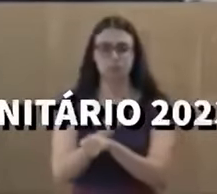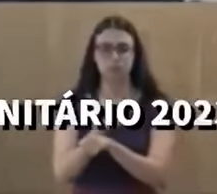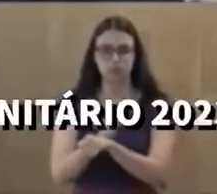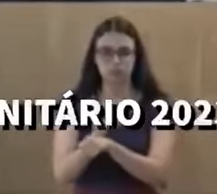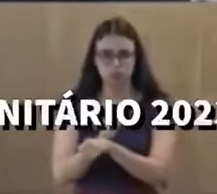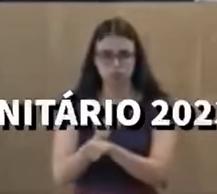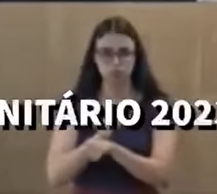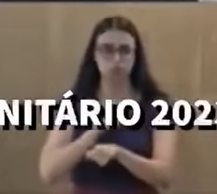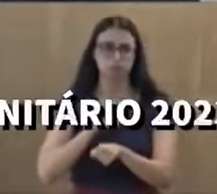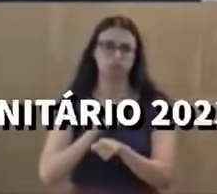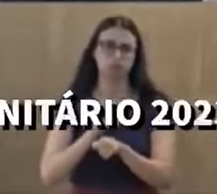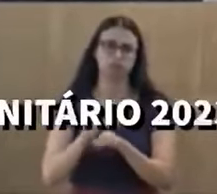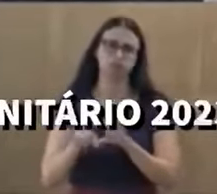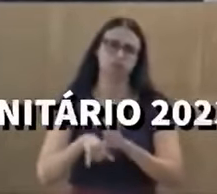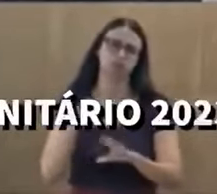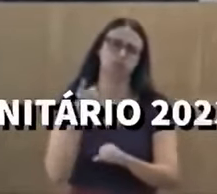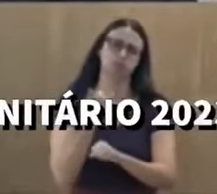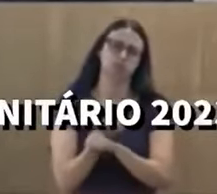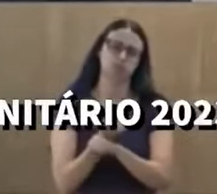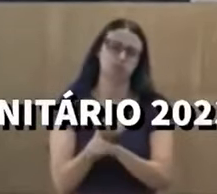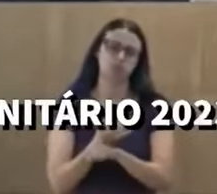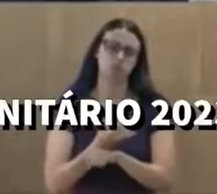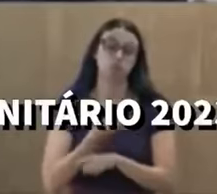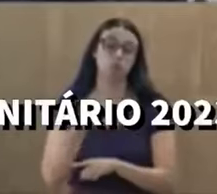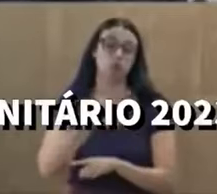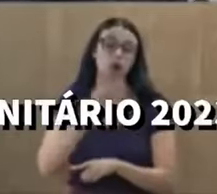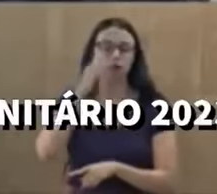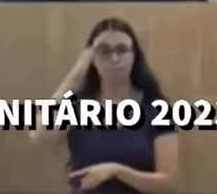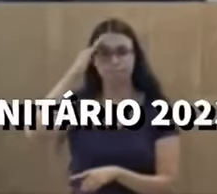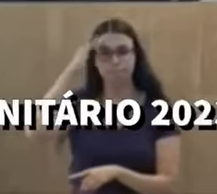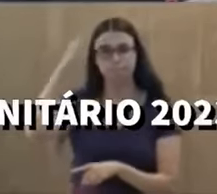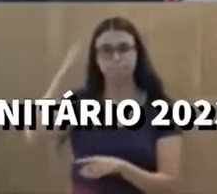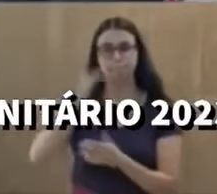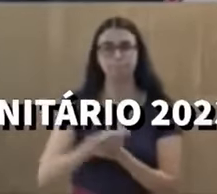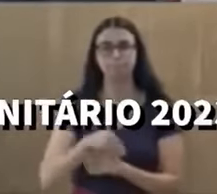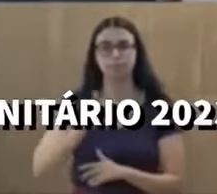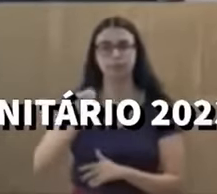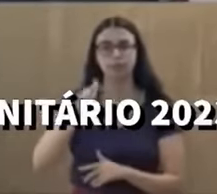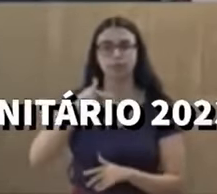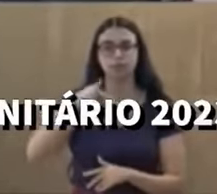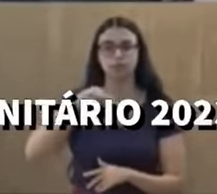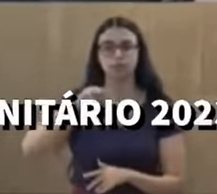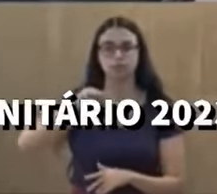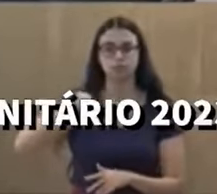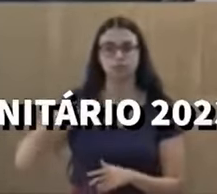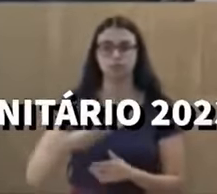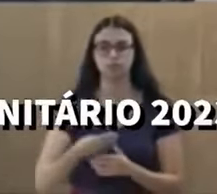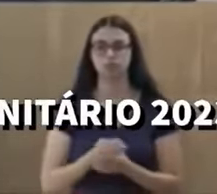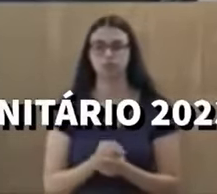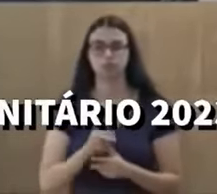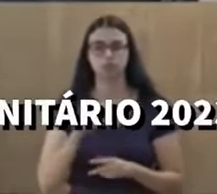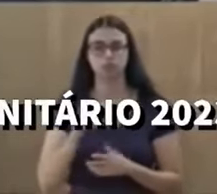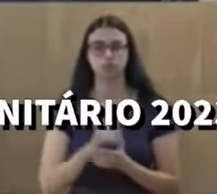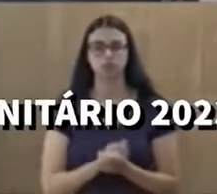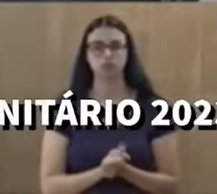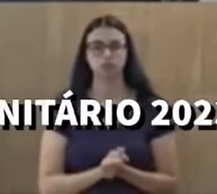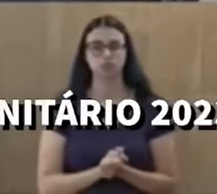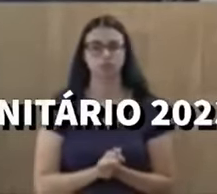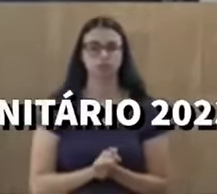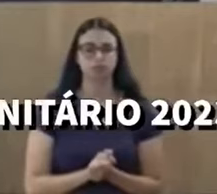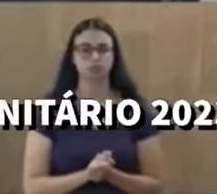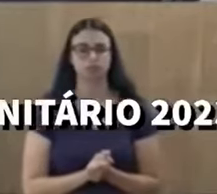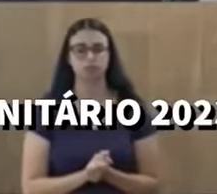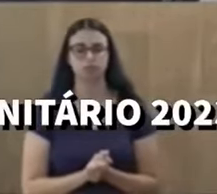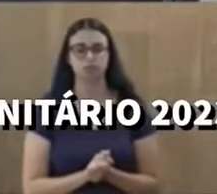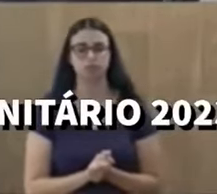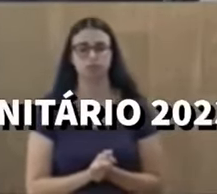vários canais, 4 principais, onde se destacam com mais de 7 milhões e 200 mil visualizações e 50 mil